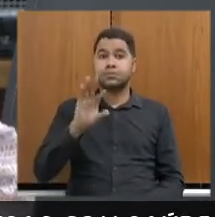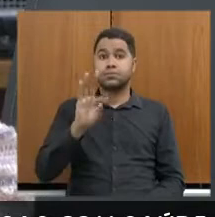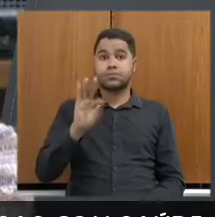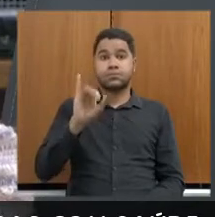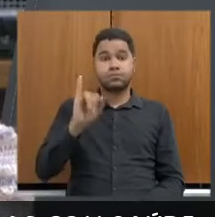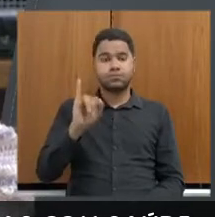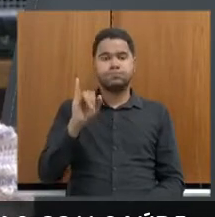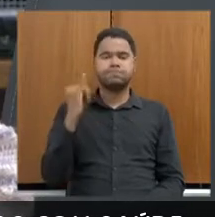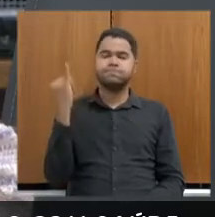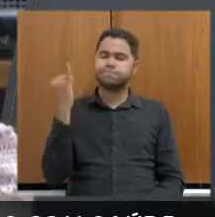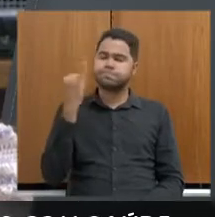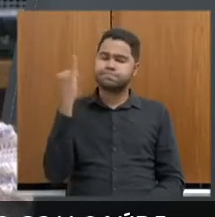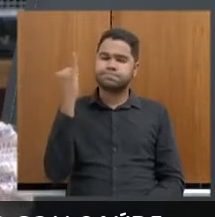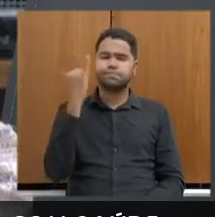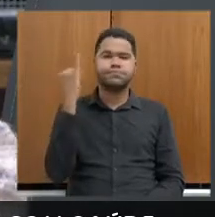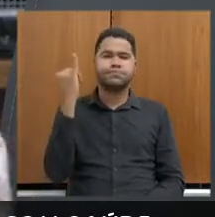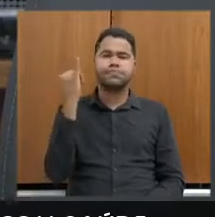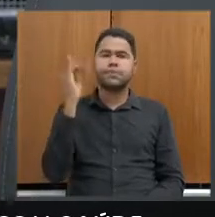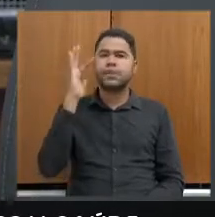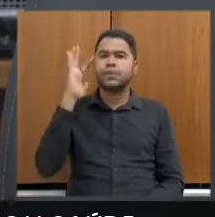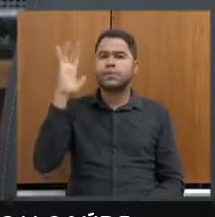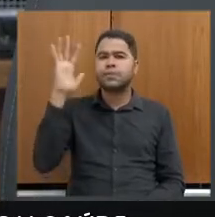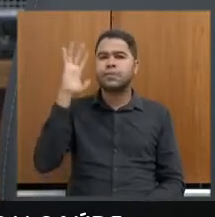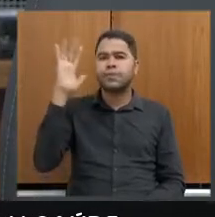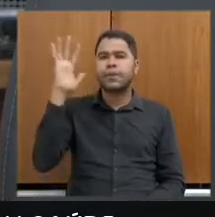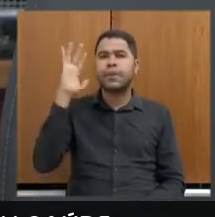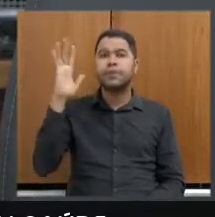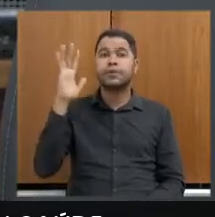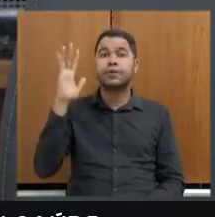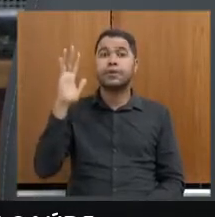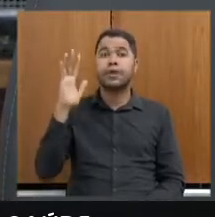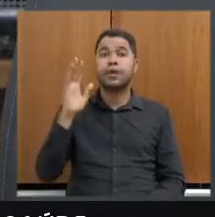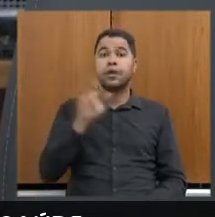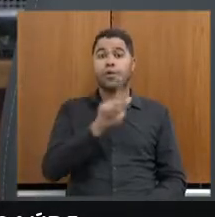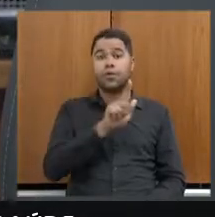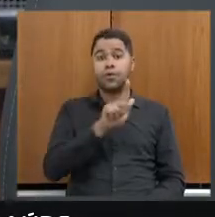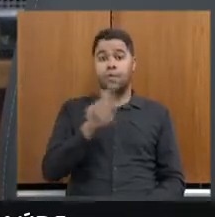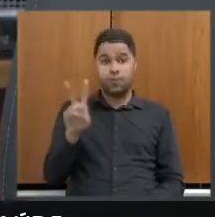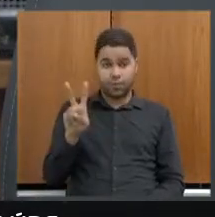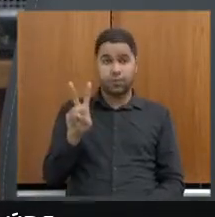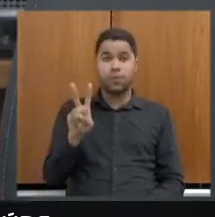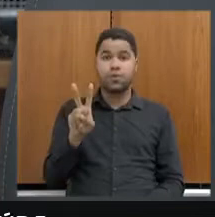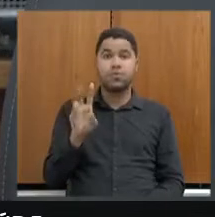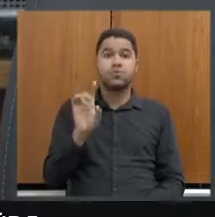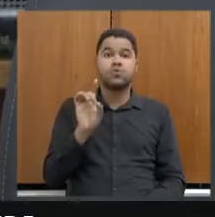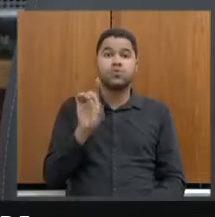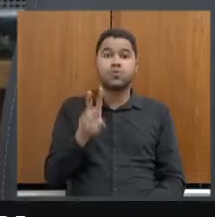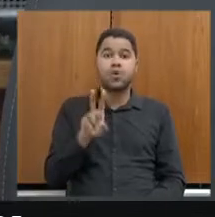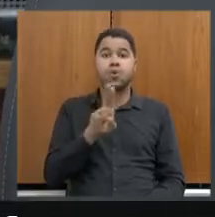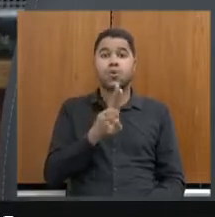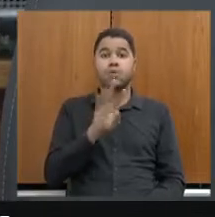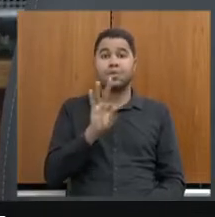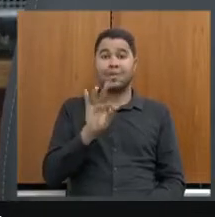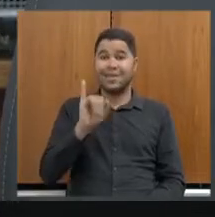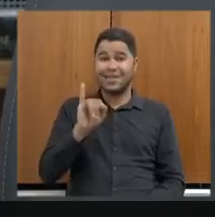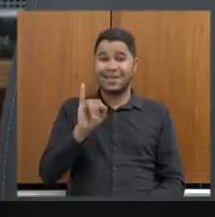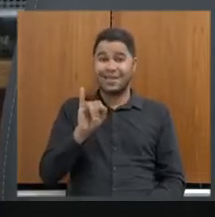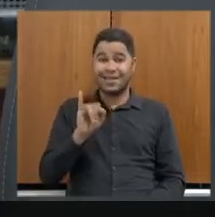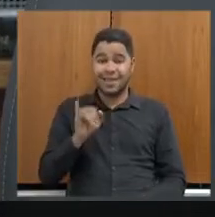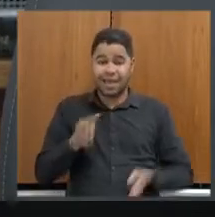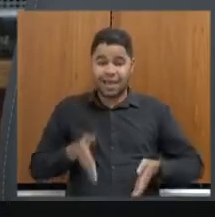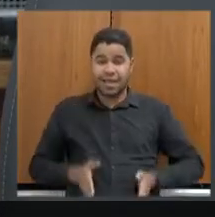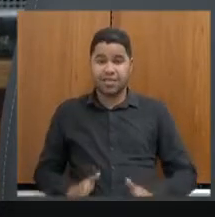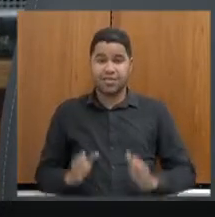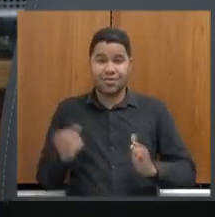importância que teve Presidente imagina só em Valadares nós tiramos só a UTI Neonatal e